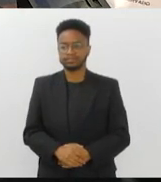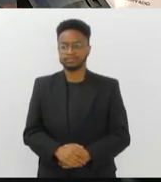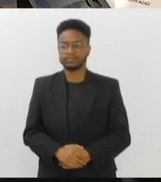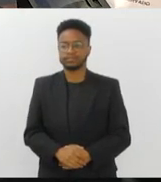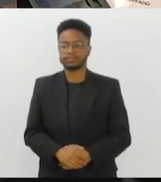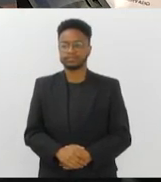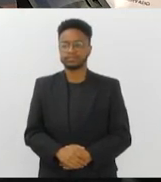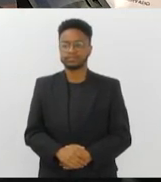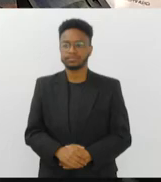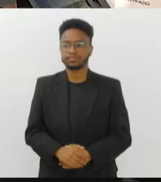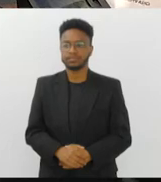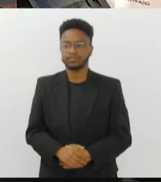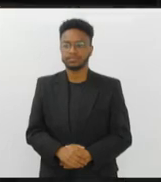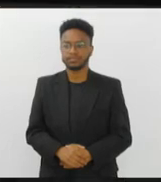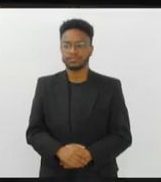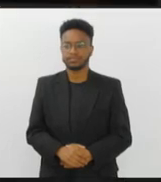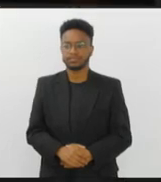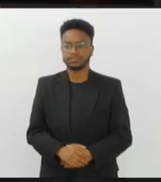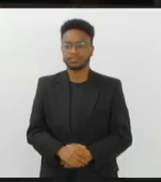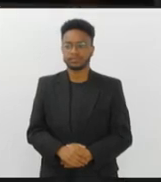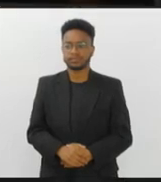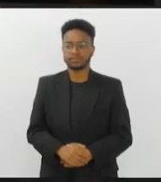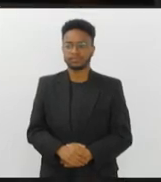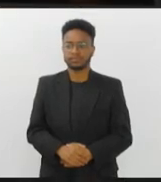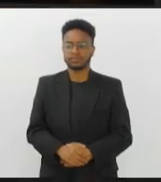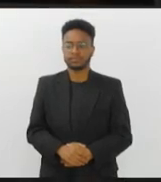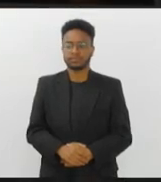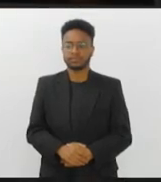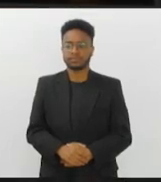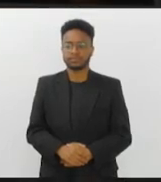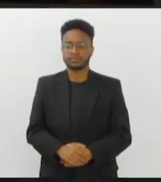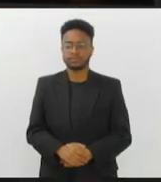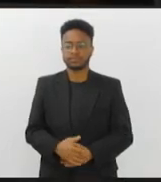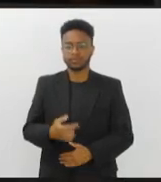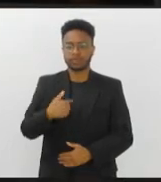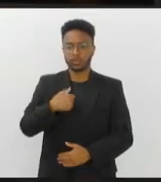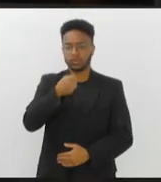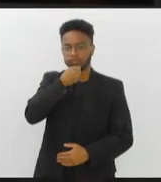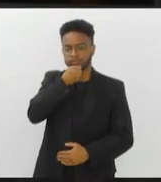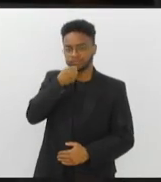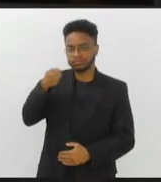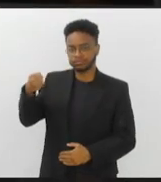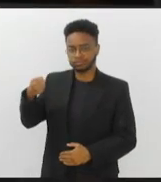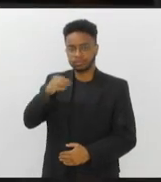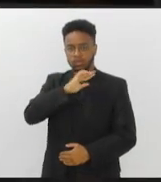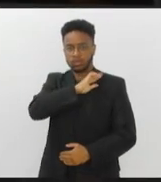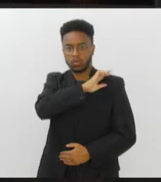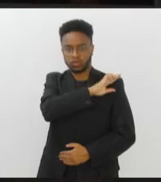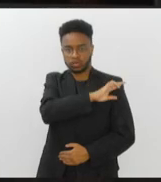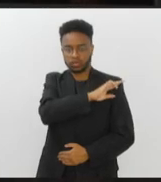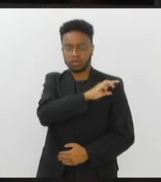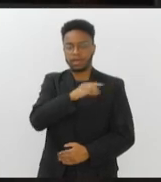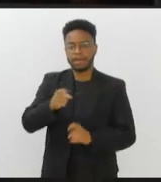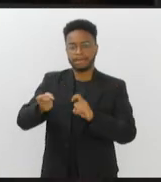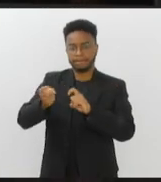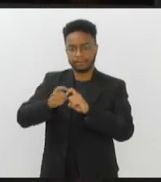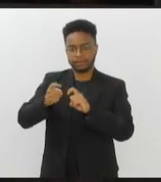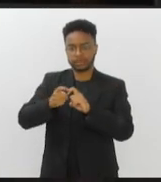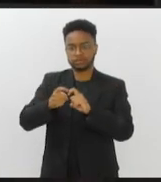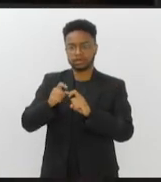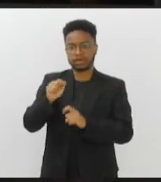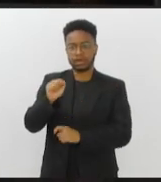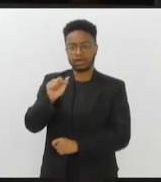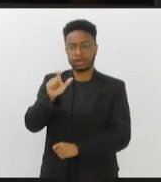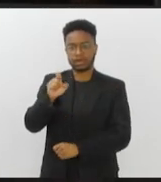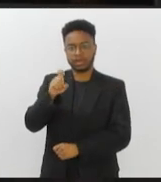Já chegando, eu já passo a palavra para o coronel médico do CBMERJ, Alex da